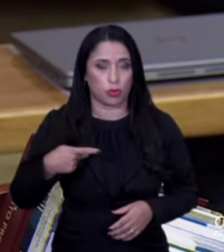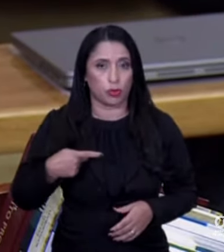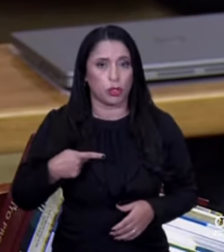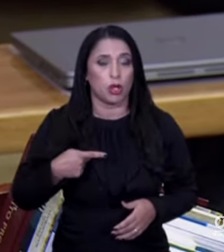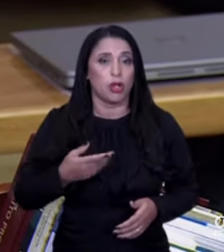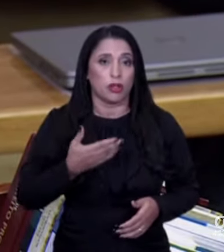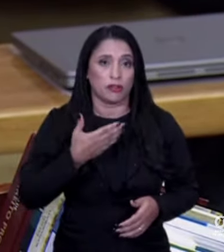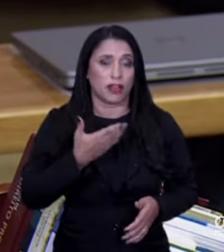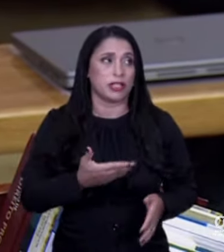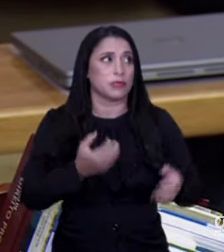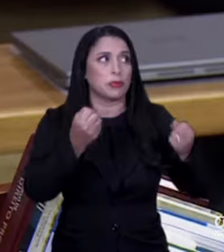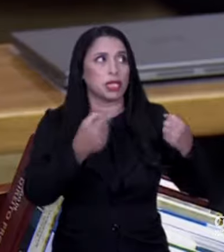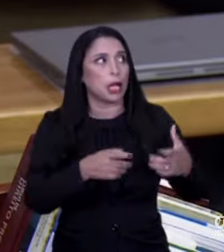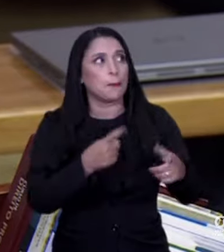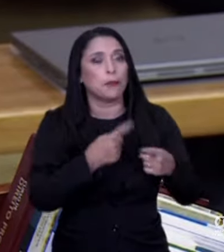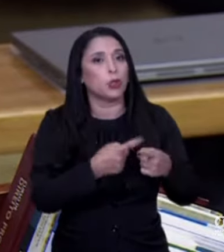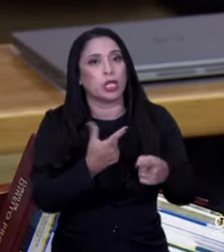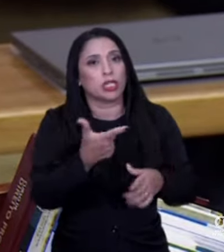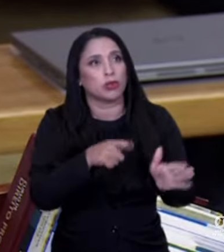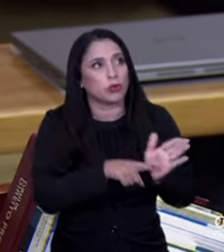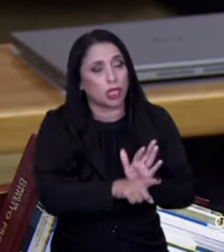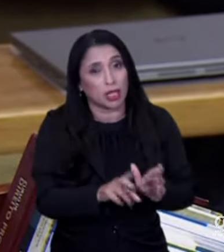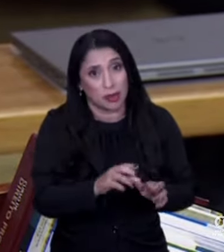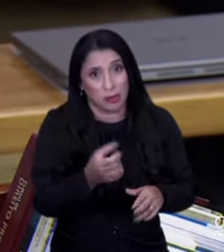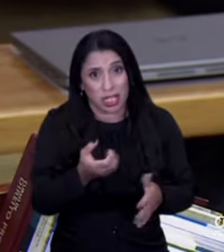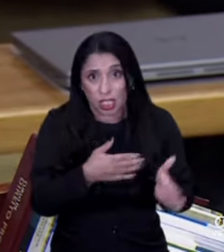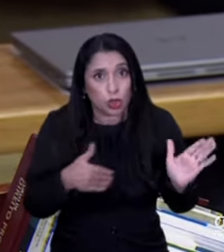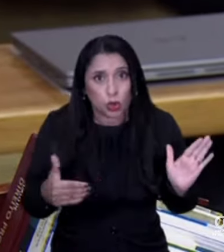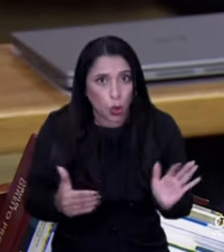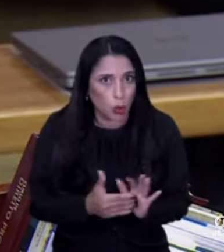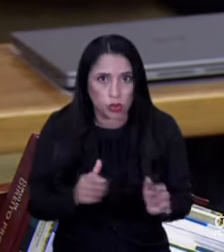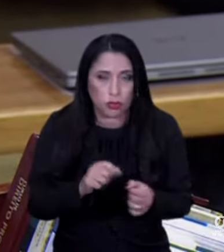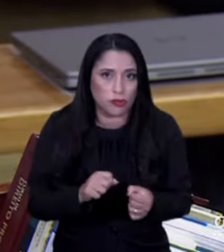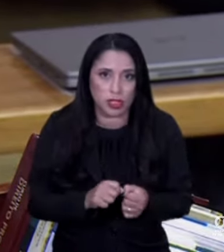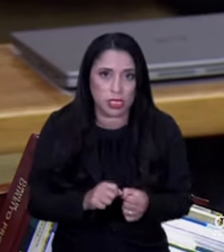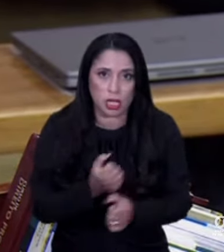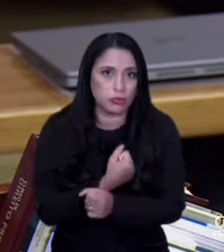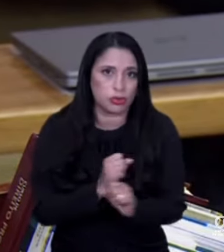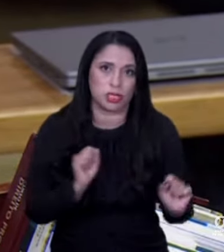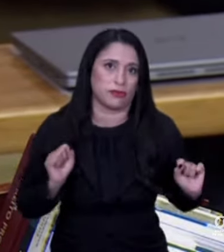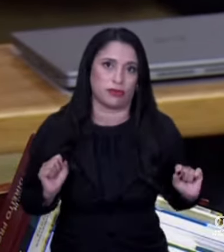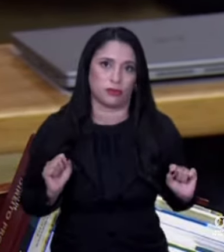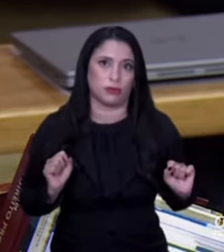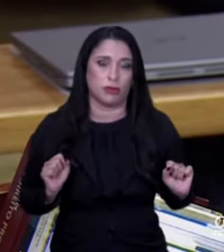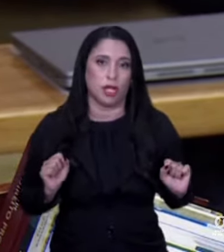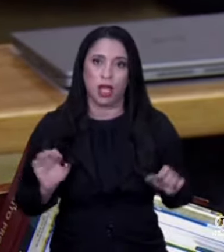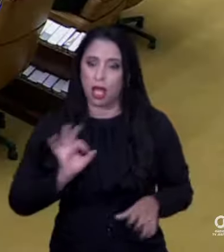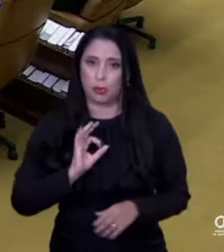não instaurou. Porque se a cada incidente ele tiver que instaurar, ele não tem condições, nem a polícia trabalha. Uma parte.